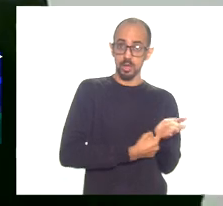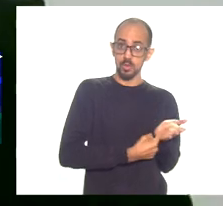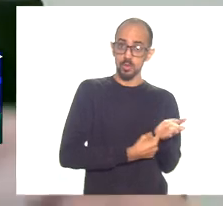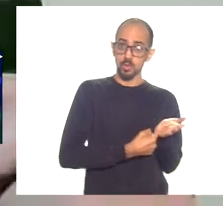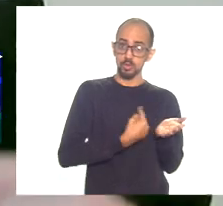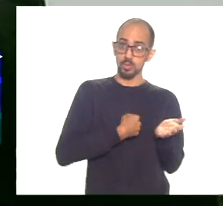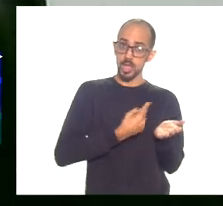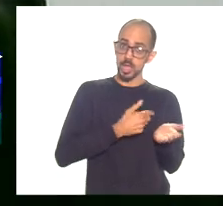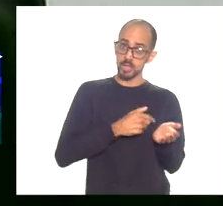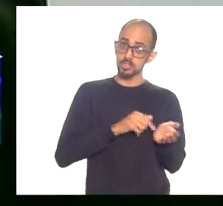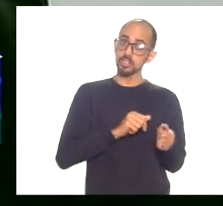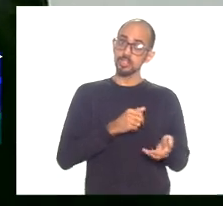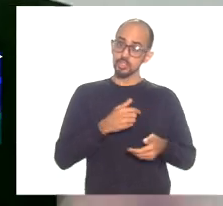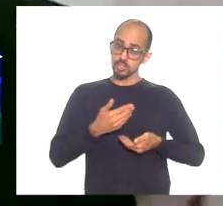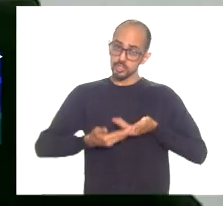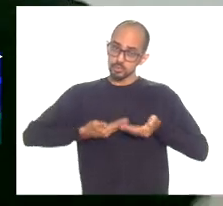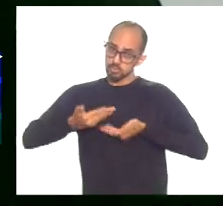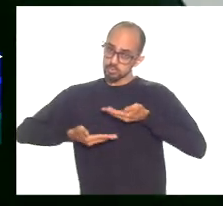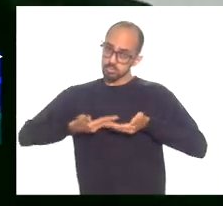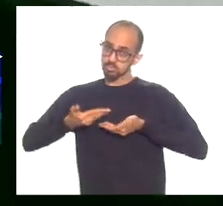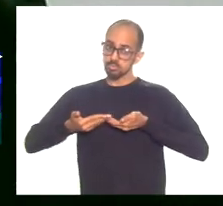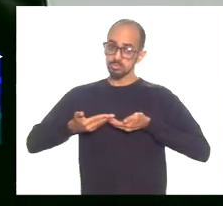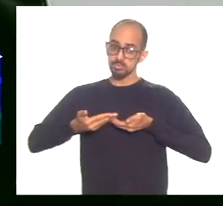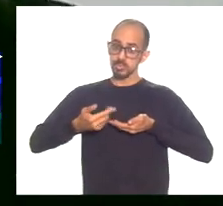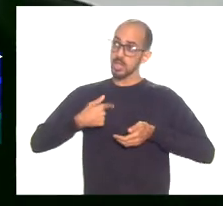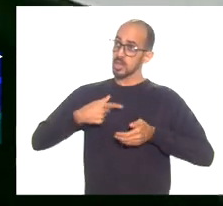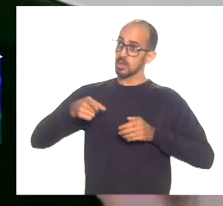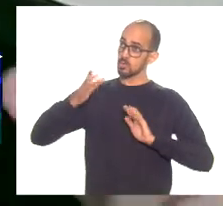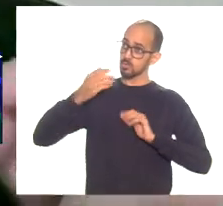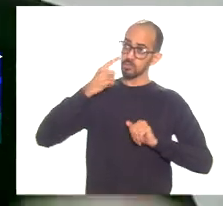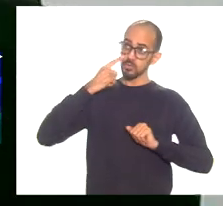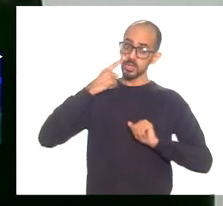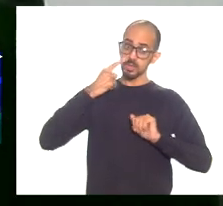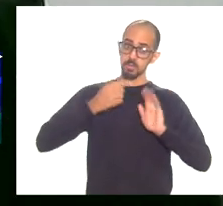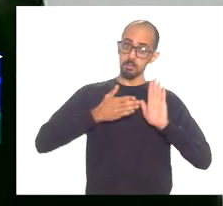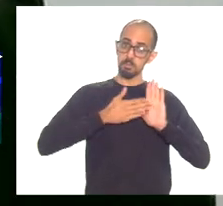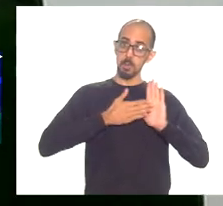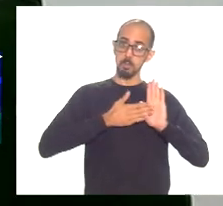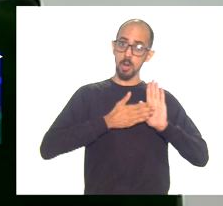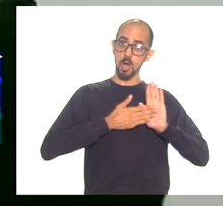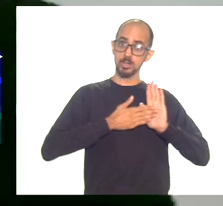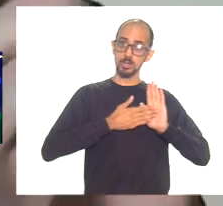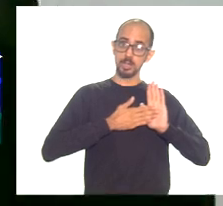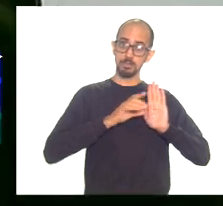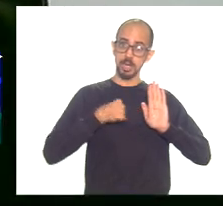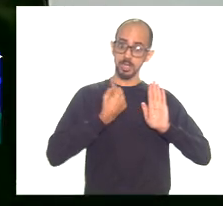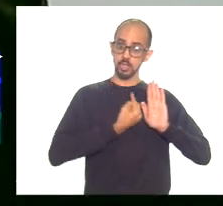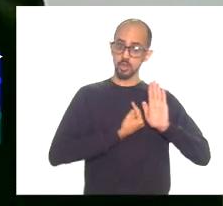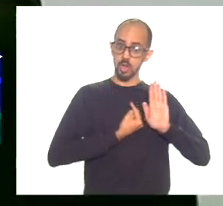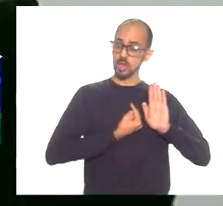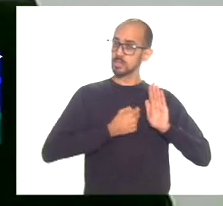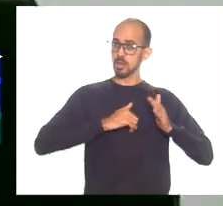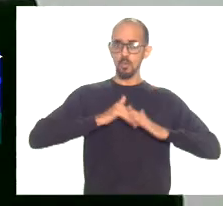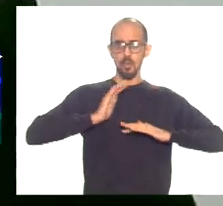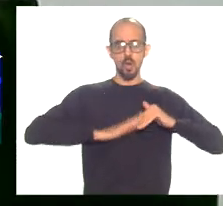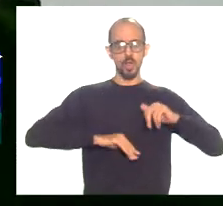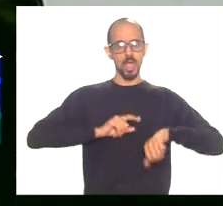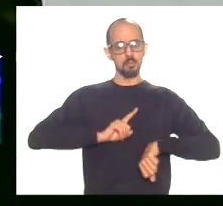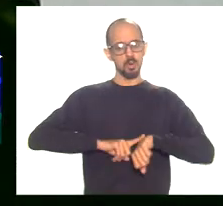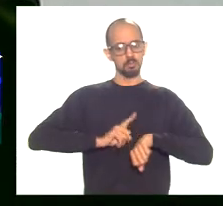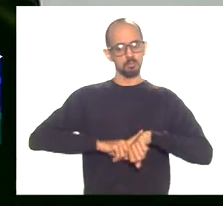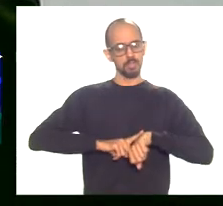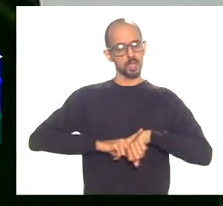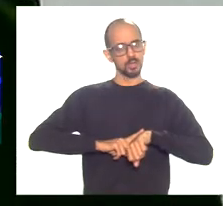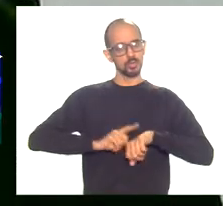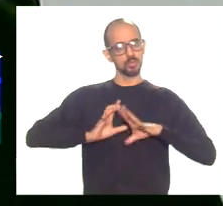início dizendo a vossa excelência inclusive lhe propondo um encaminhamento para que nós em nenhum momento tivéssemos nenhum